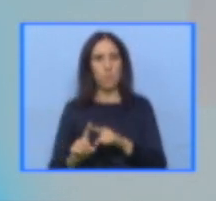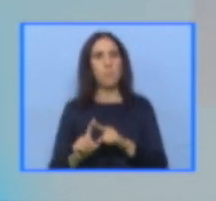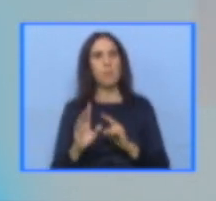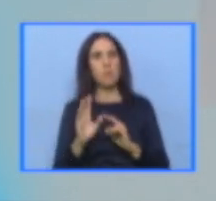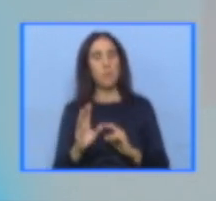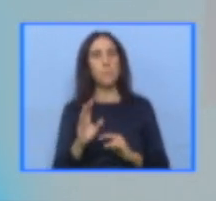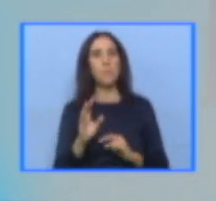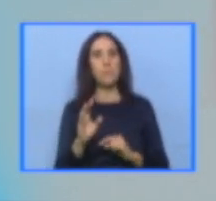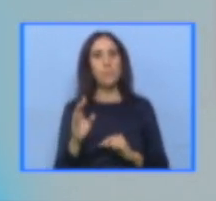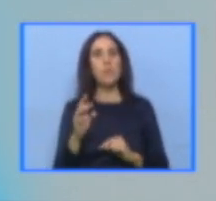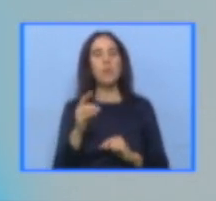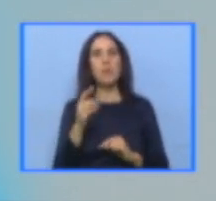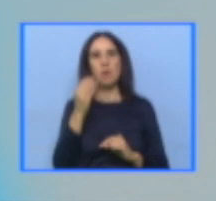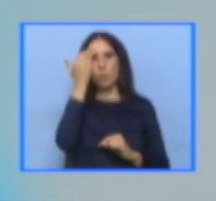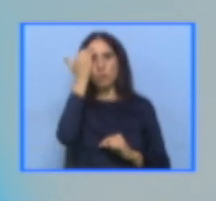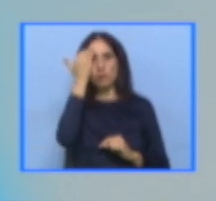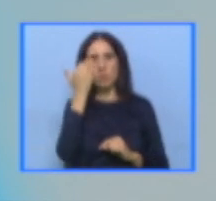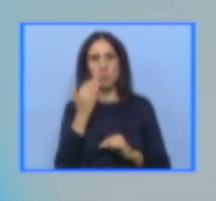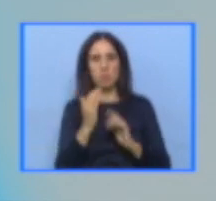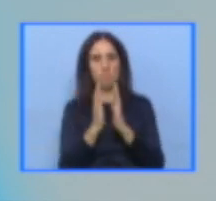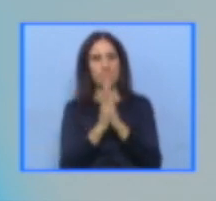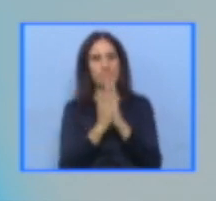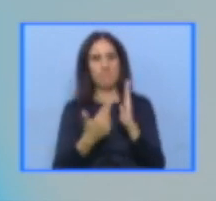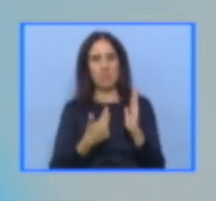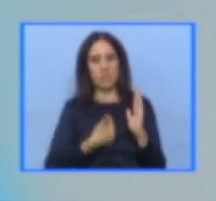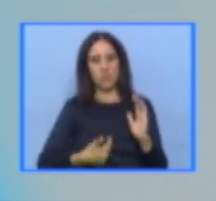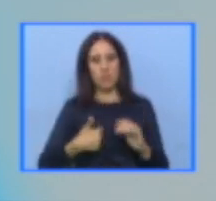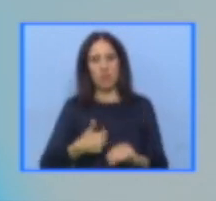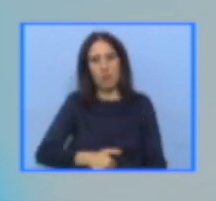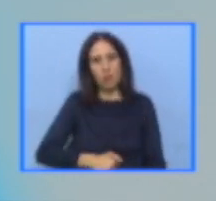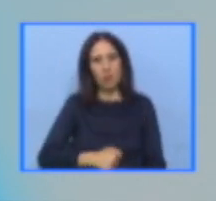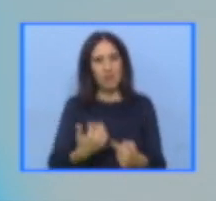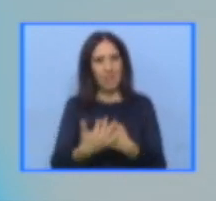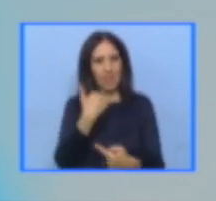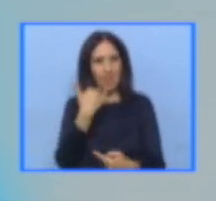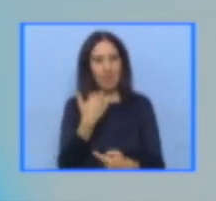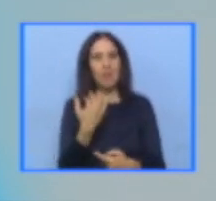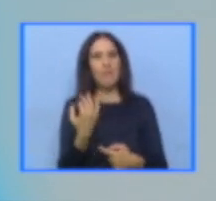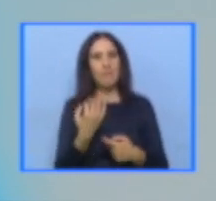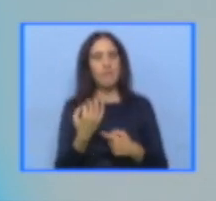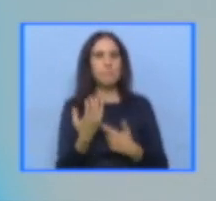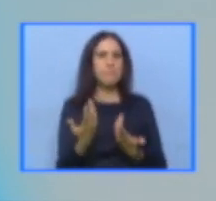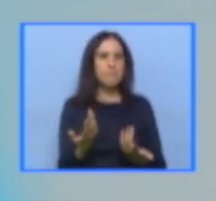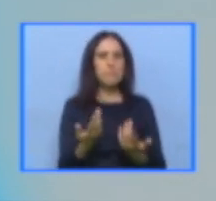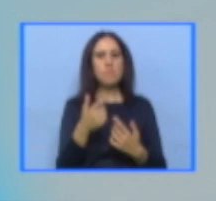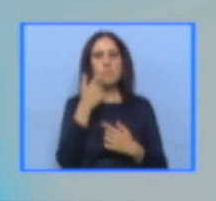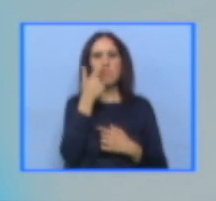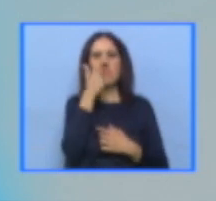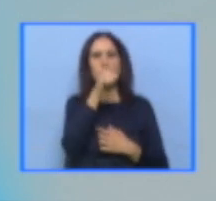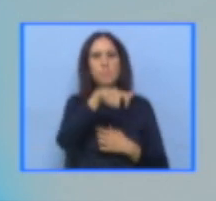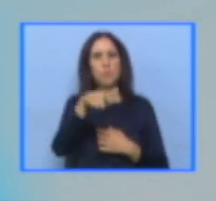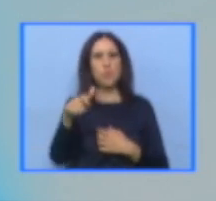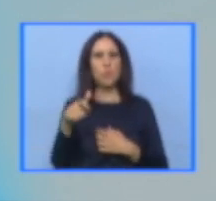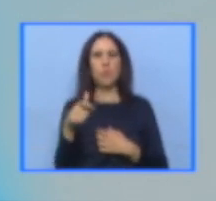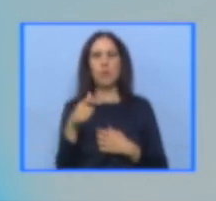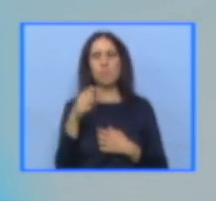cristã, a consciência católica. Isso afetou não só os intelectuais, que iam vociferando contra